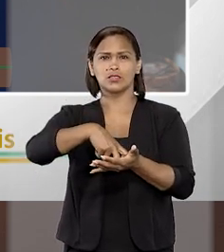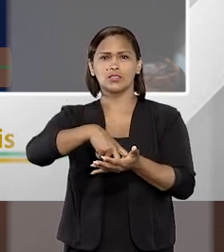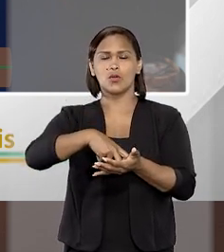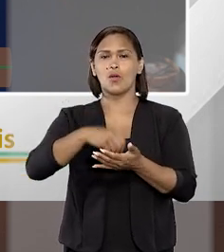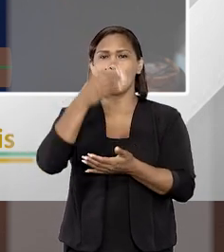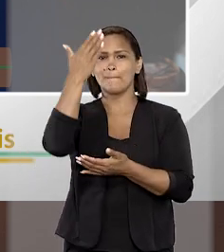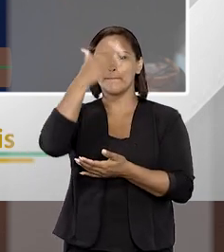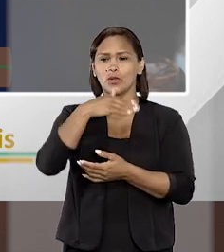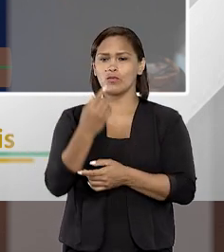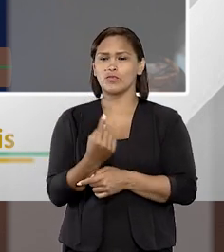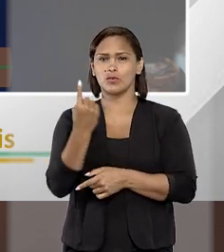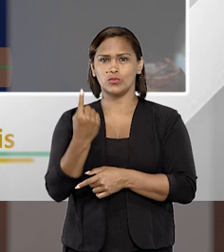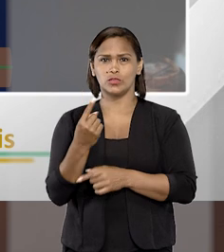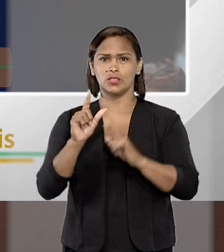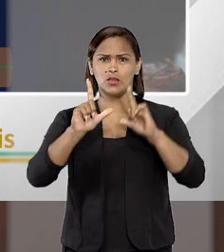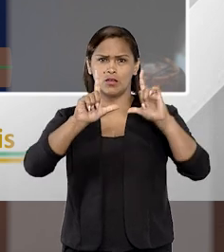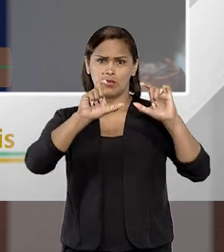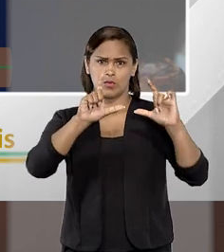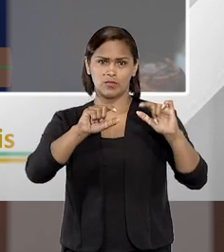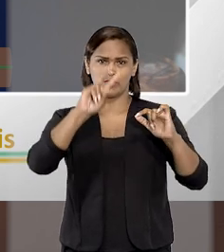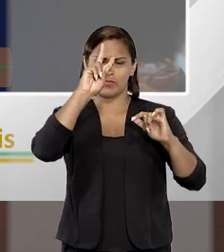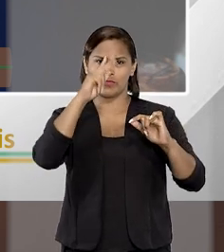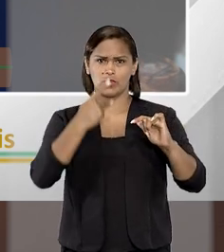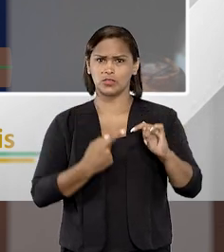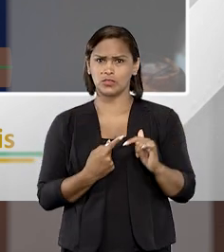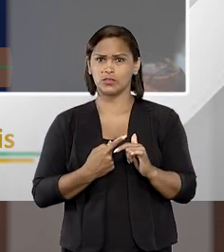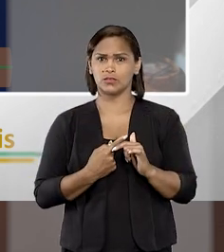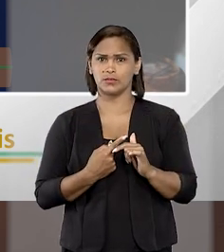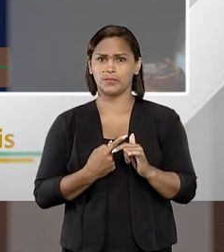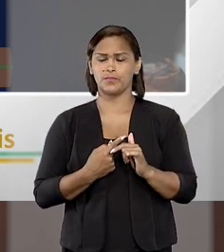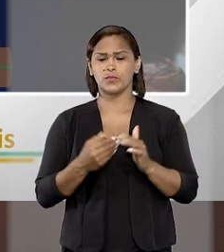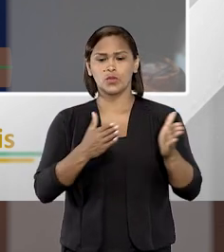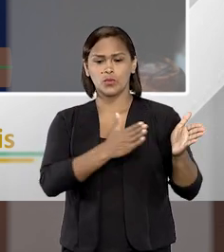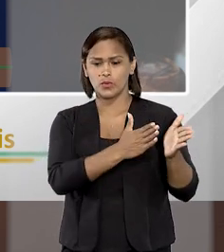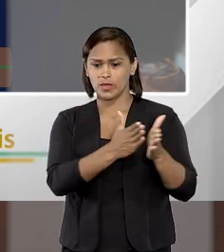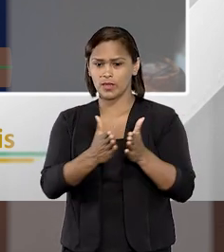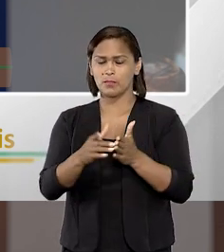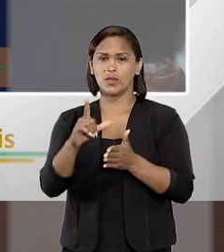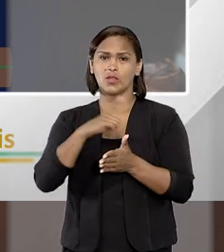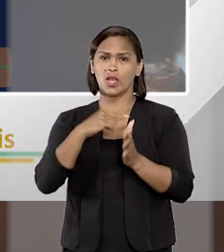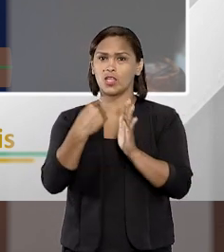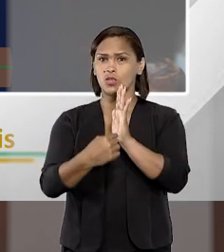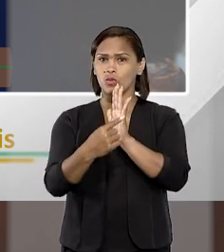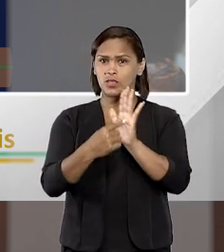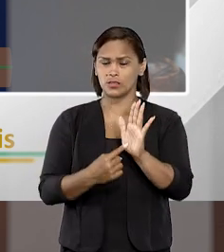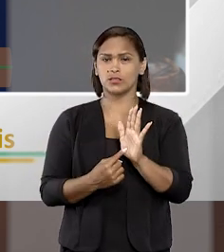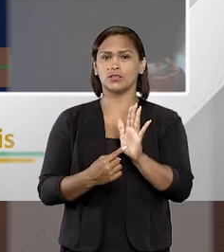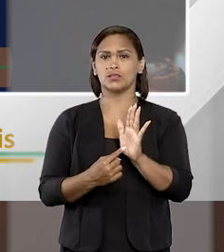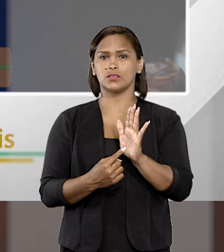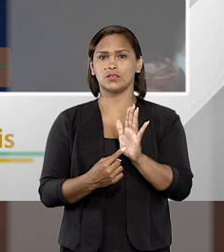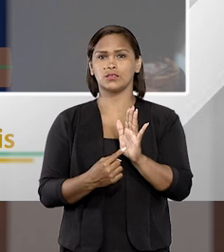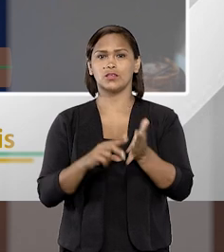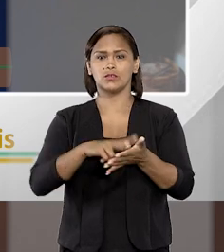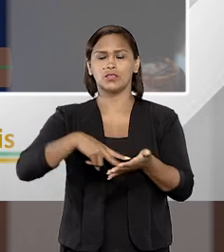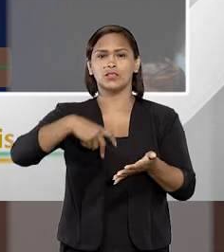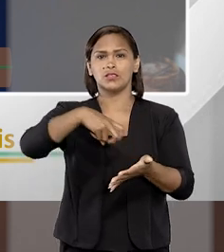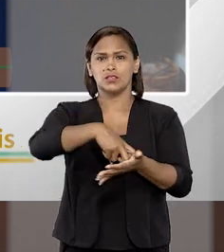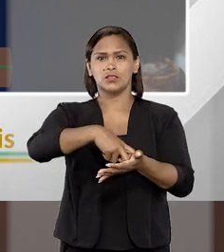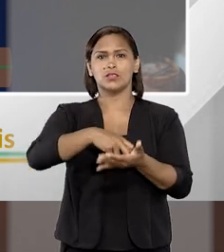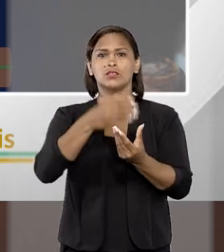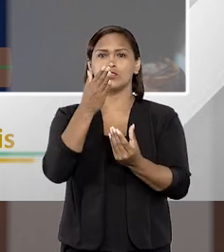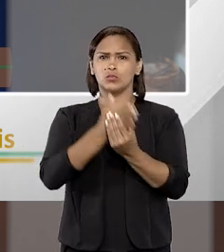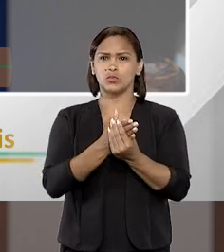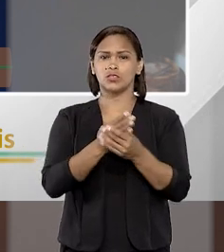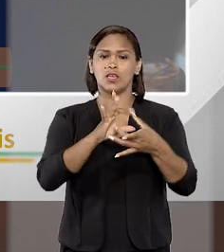como prova unicamente este reconhecimento o caminho tem sido anulação da sentença do processo